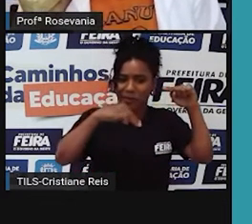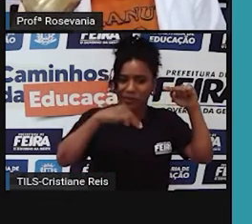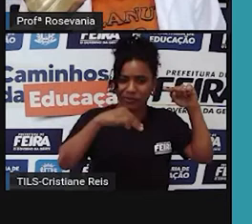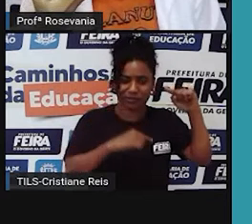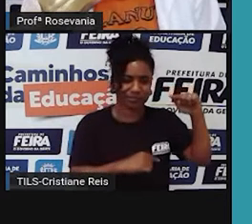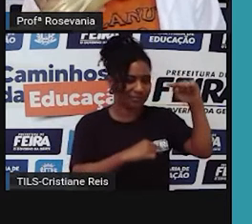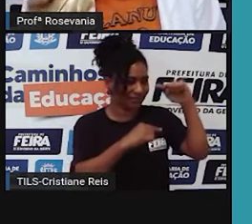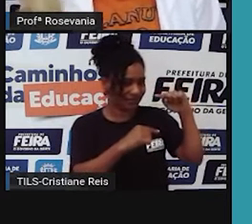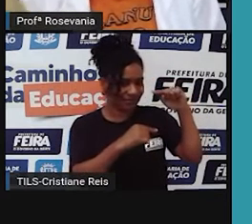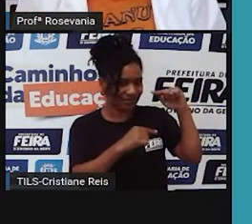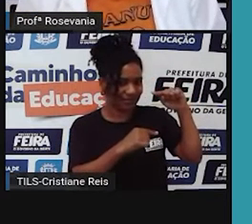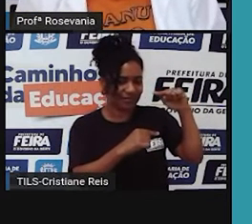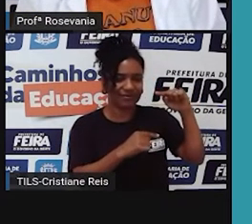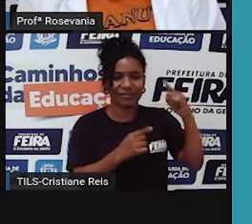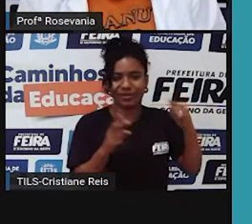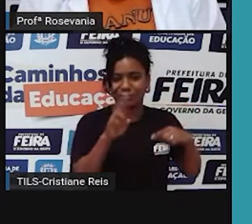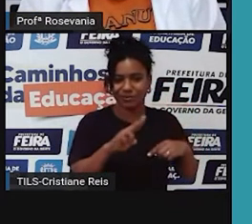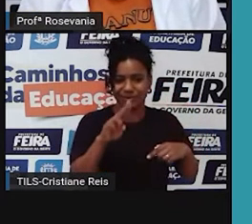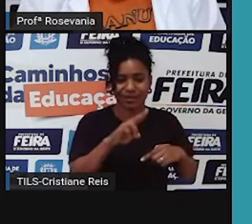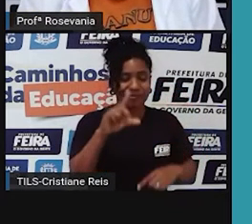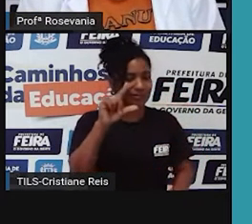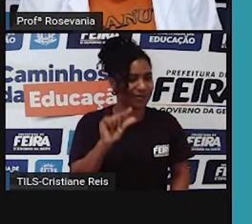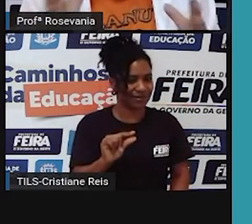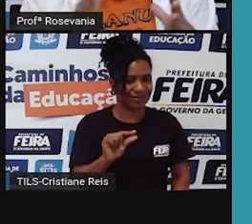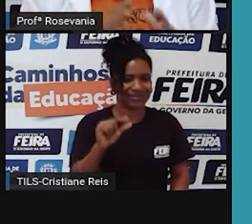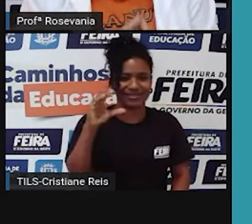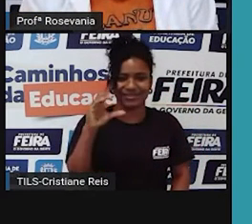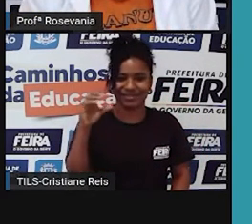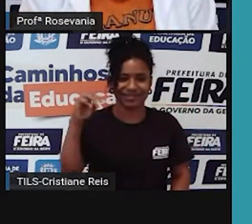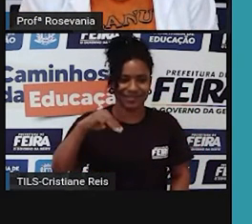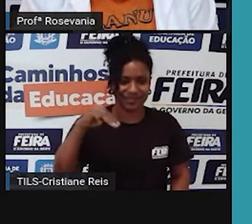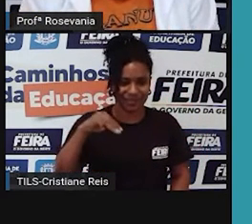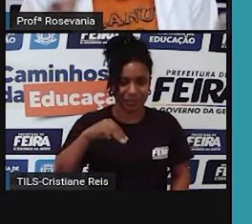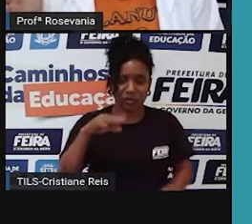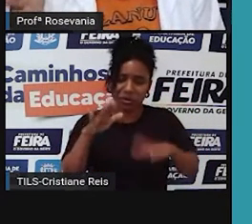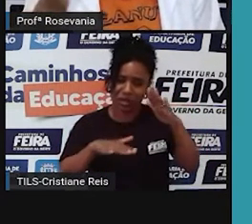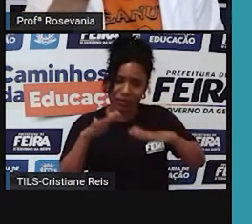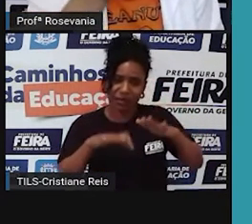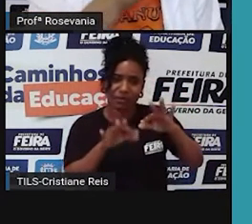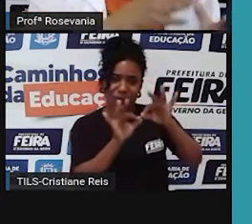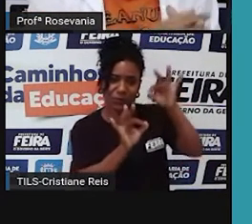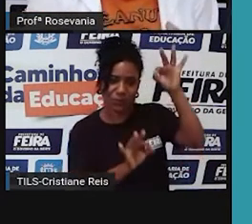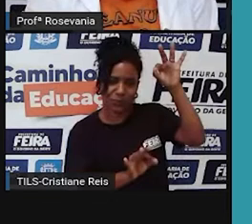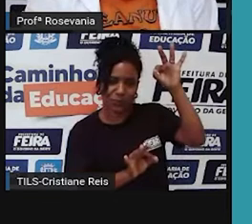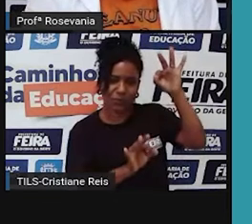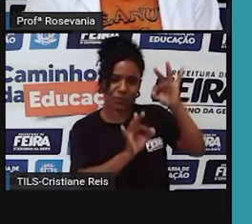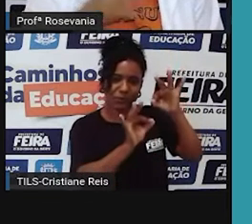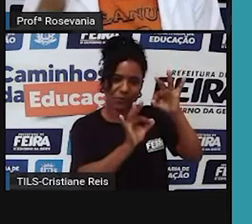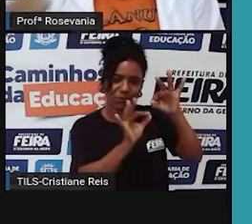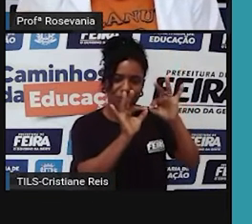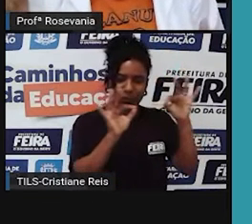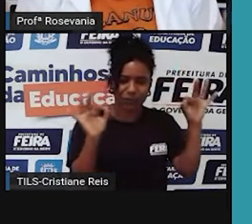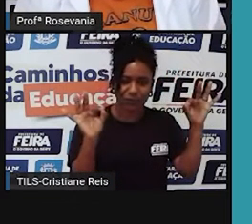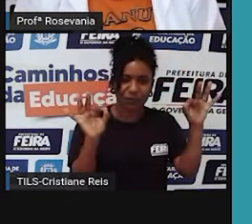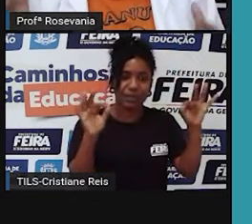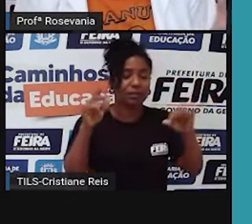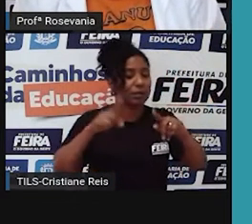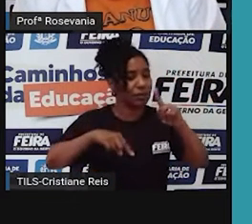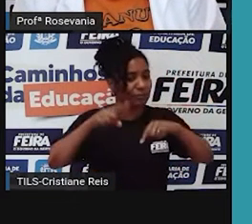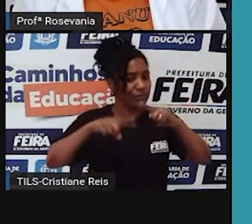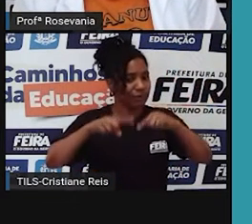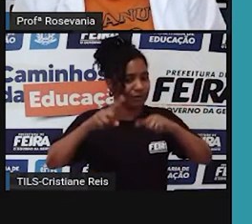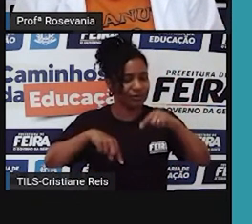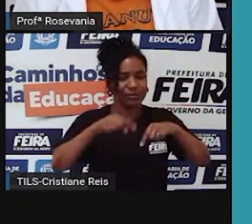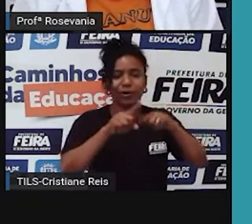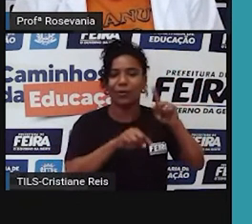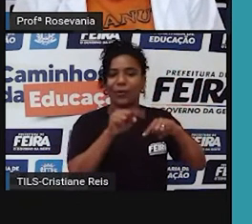O mais correto é utilizar uma escala em centímetro. Vai depender do tamanho do objeto que eu queira reduzir. Aí eu vou saber qual é a